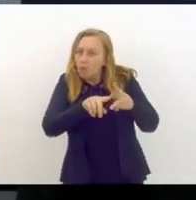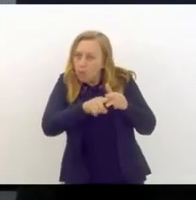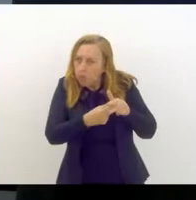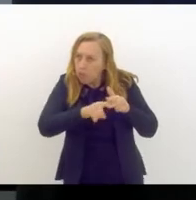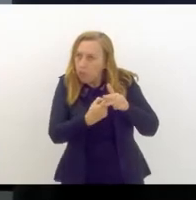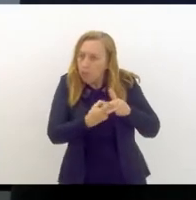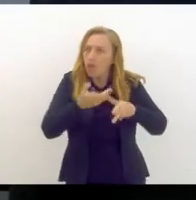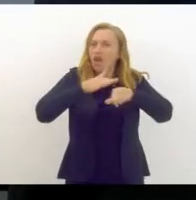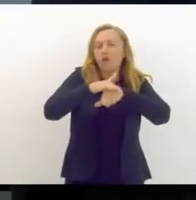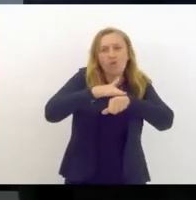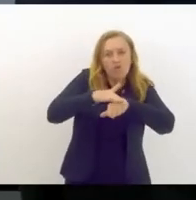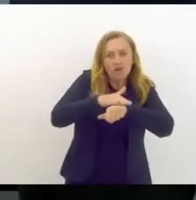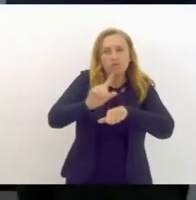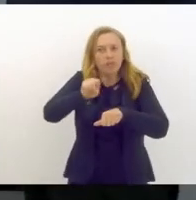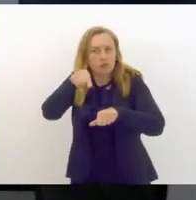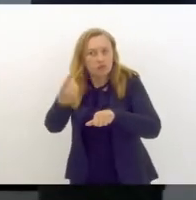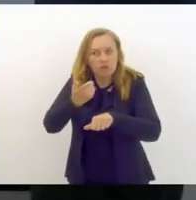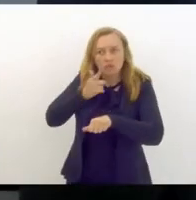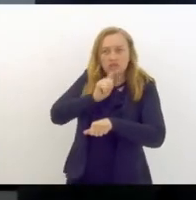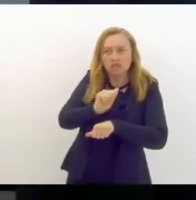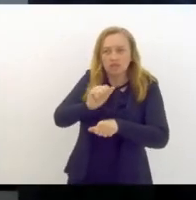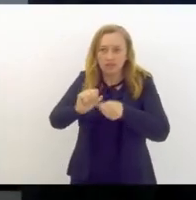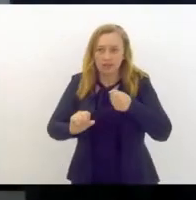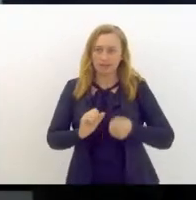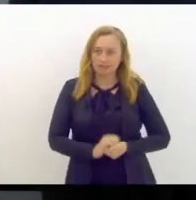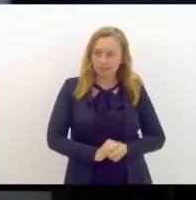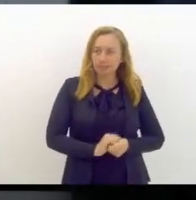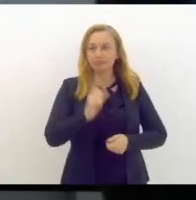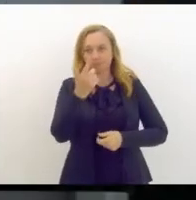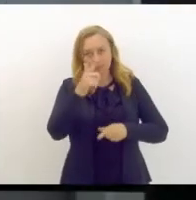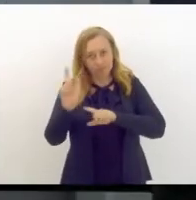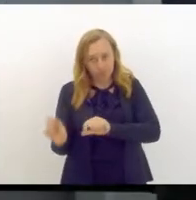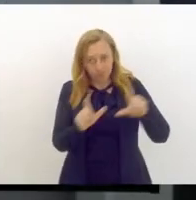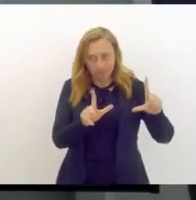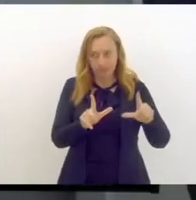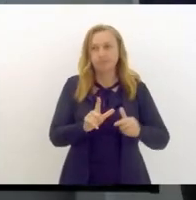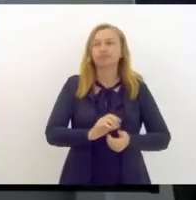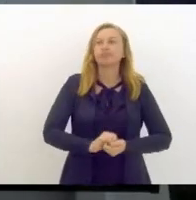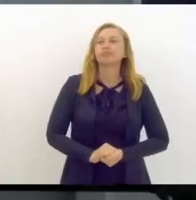ela conversa para poder conseguir executar. Pode passar?